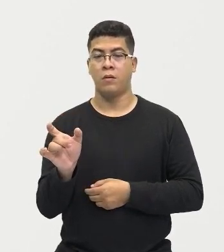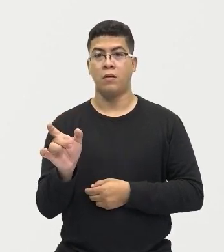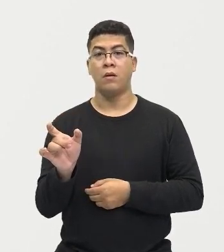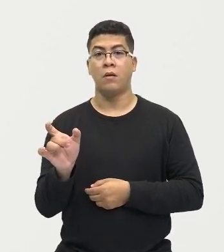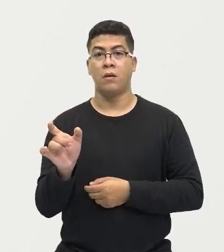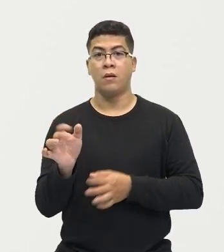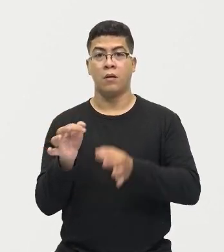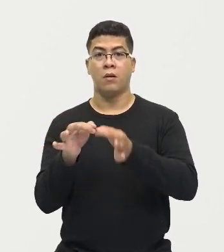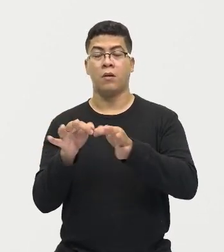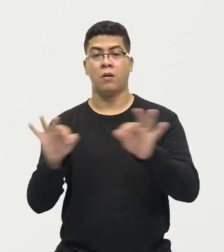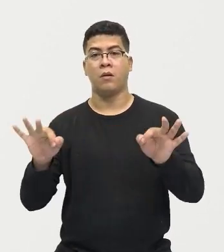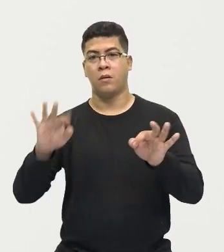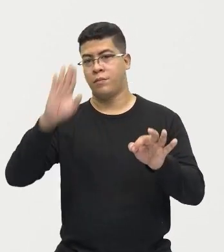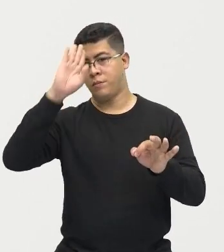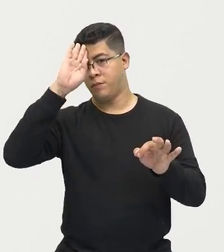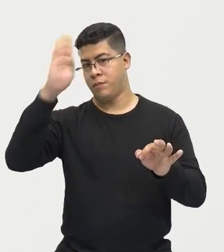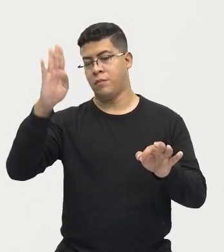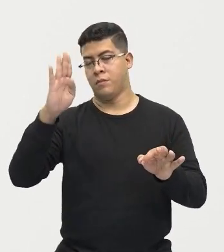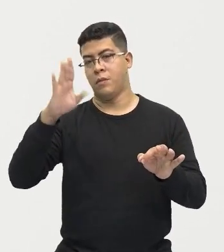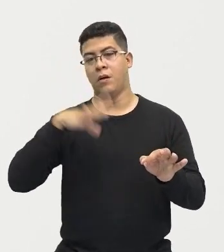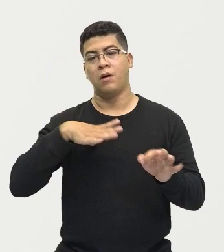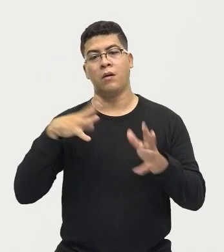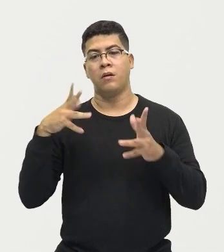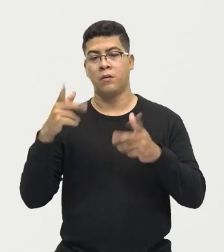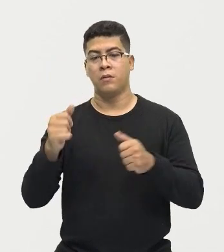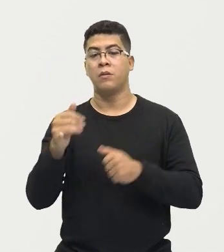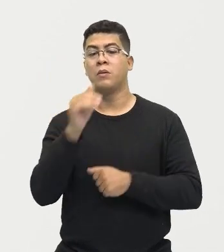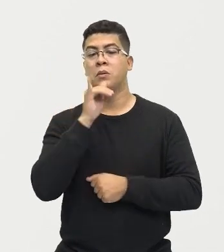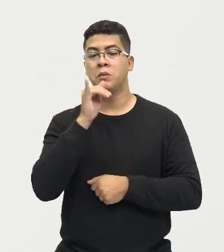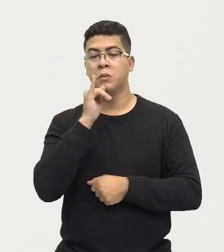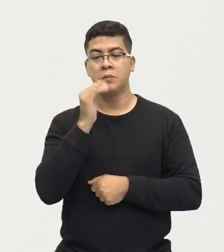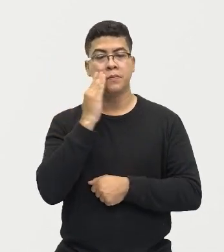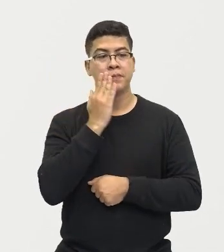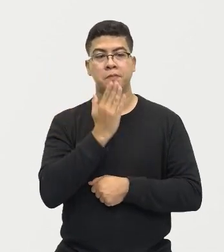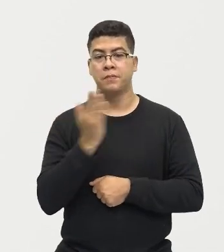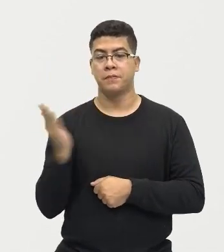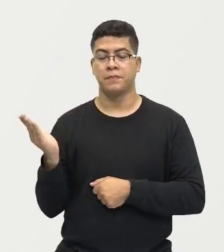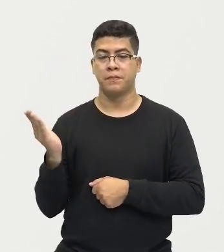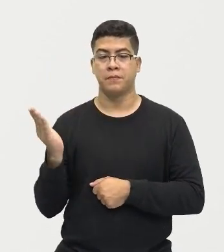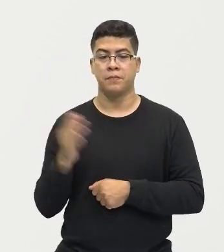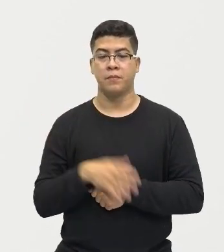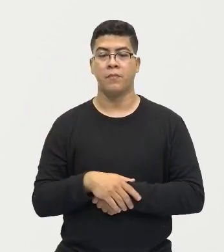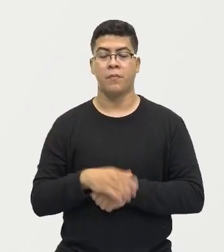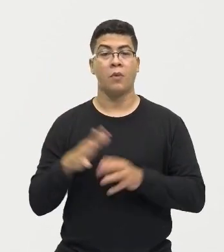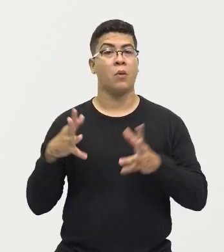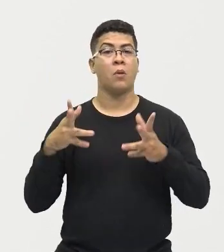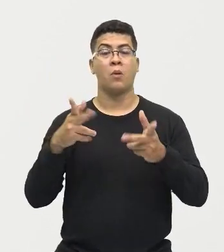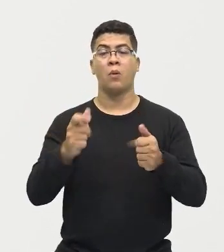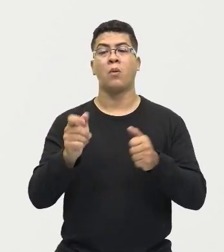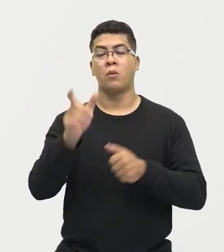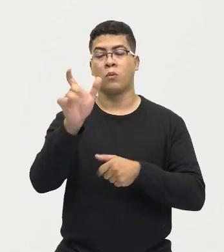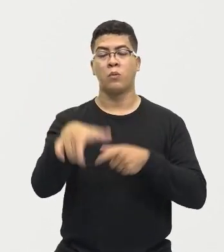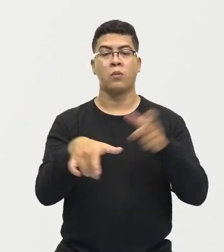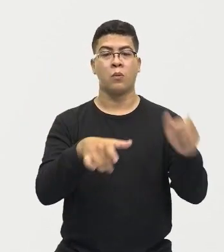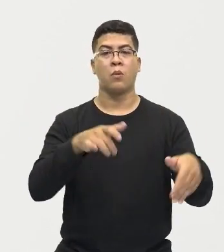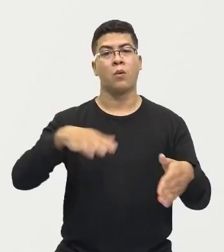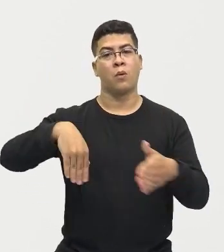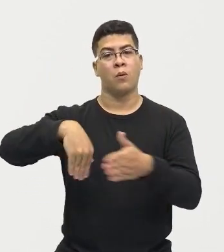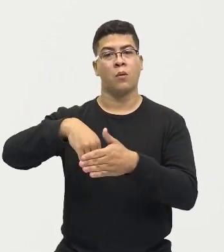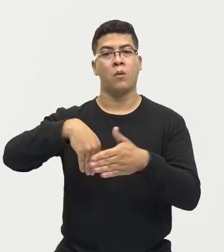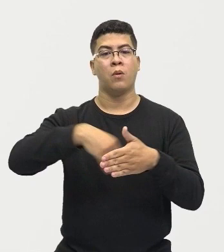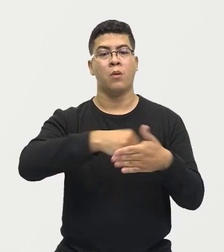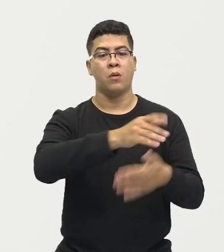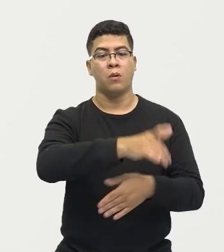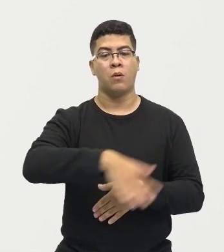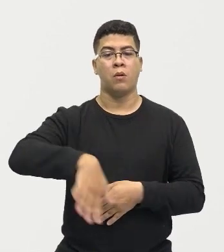funcionam como termo dela. Olha só aqui, ó. Olha o exemplo aqui dessa daqui, ó. Todos os jogadores de que